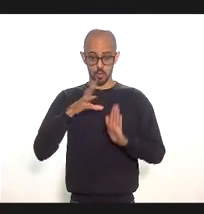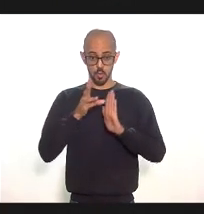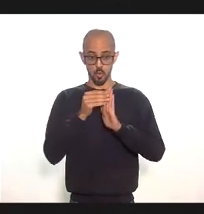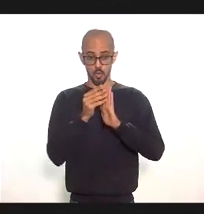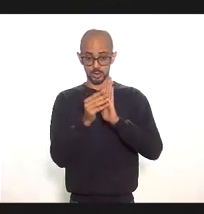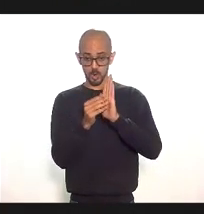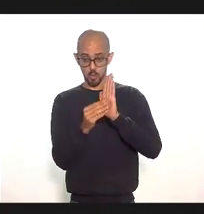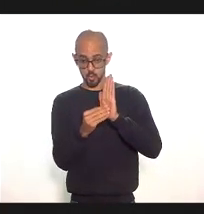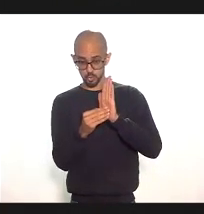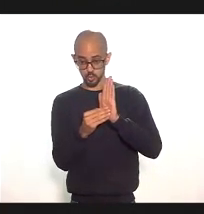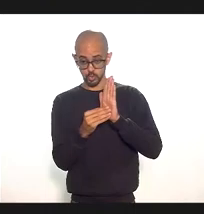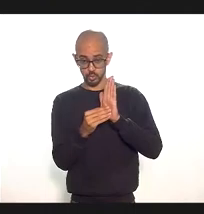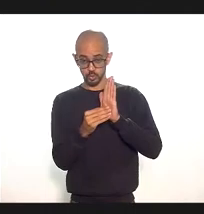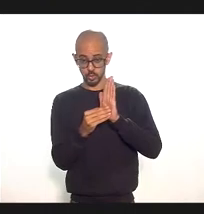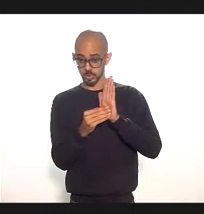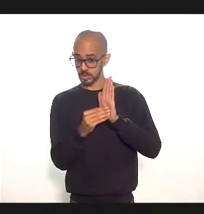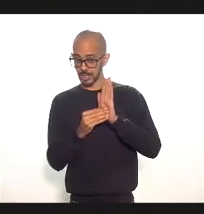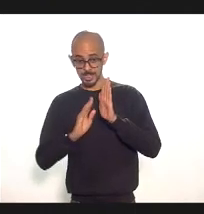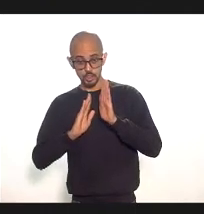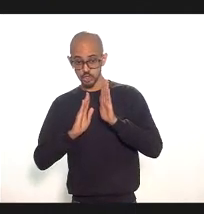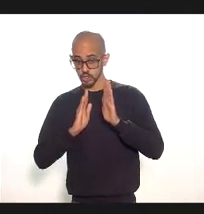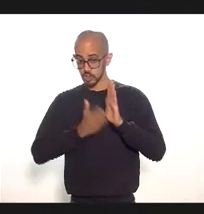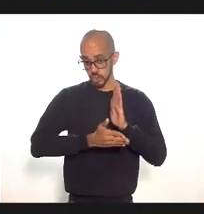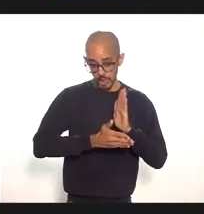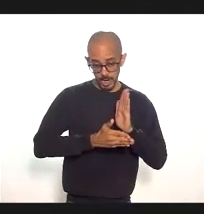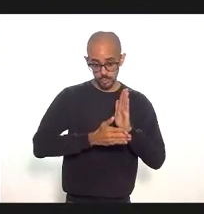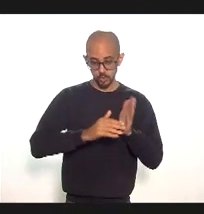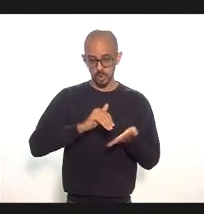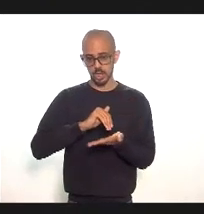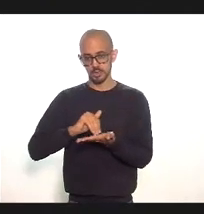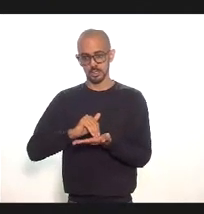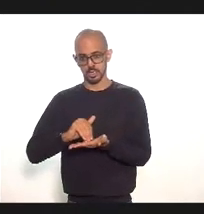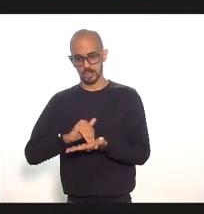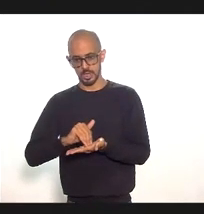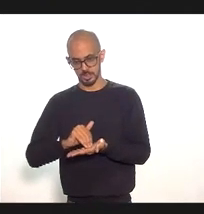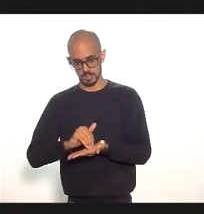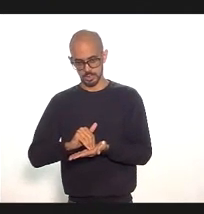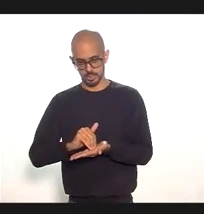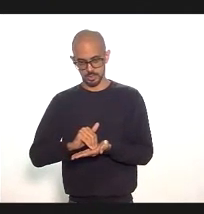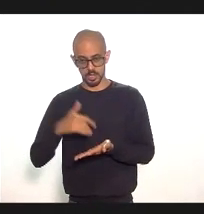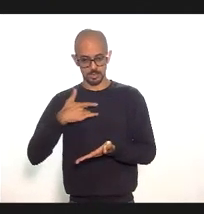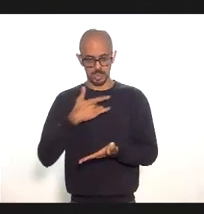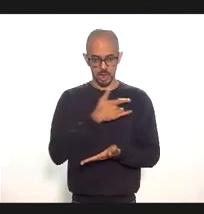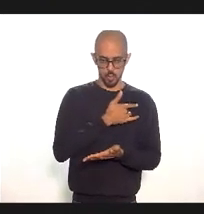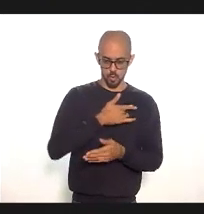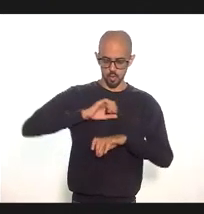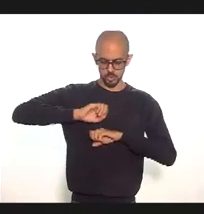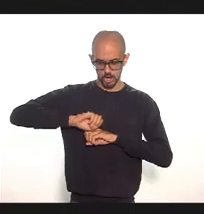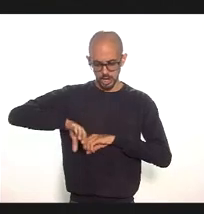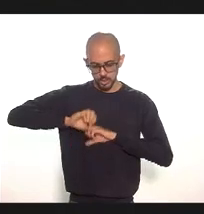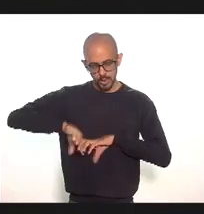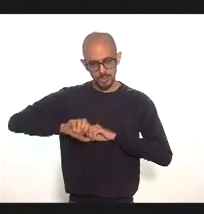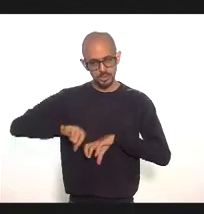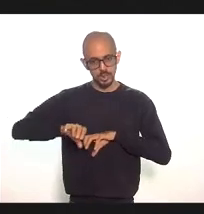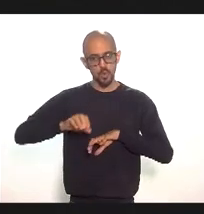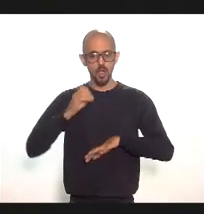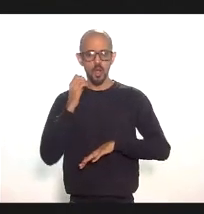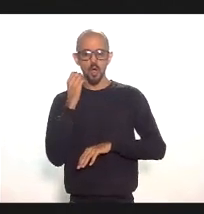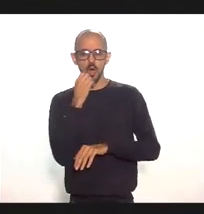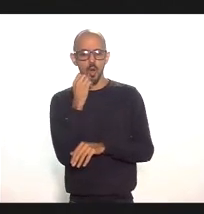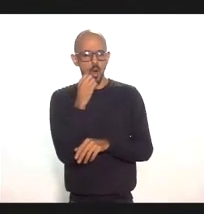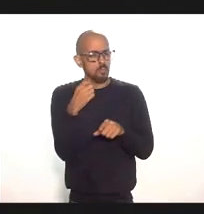diz respeito direto a algumas secretarias, nesse caso a saúde e a educação, obviamente, aulas no meio